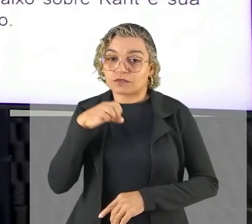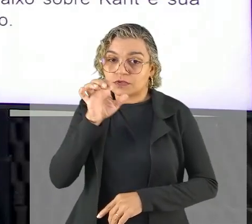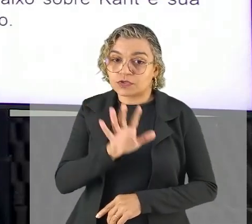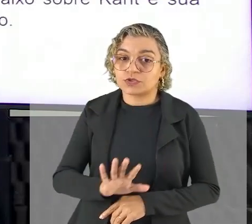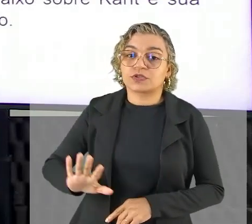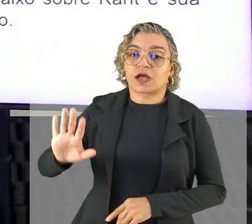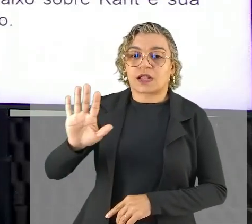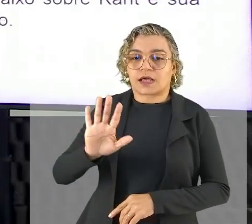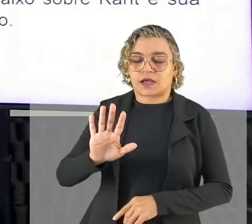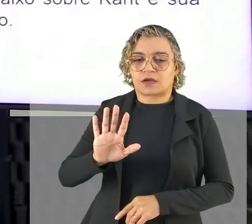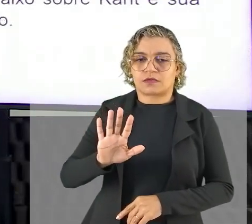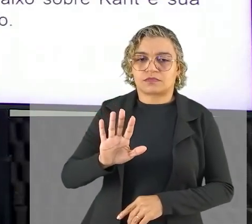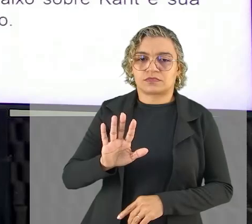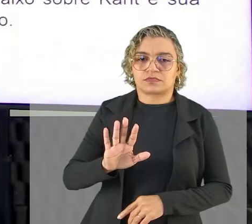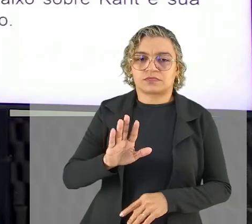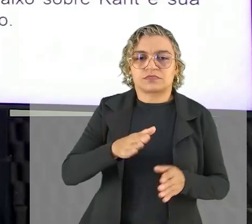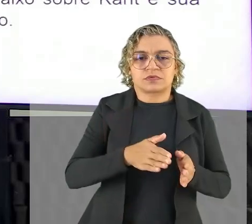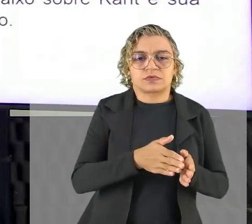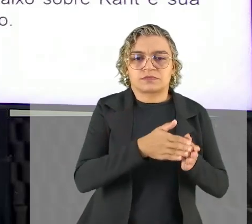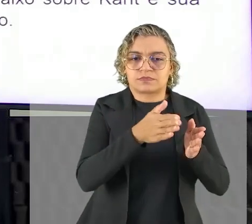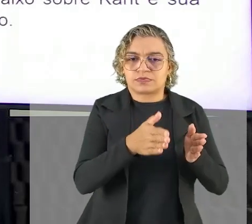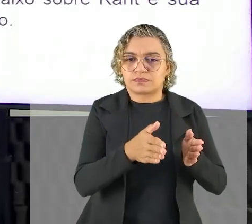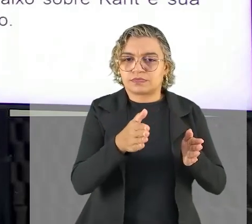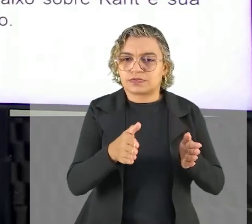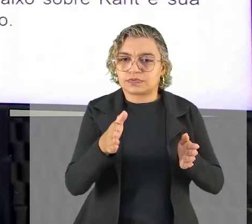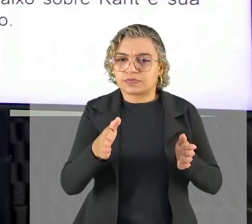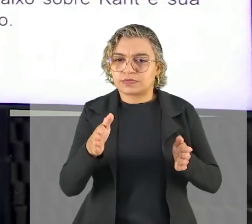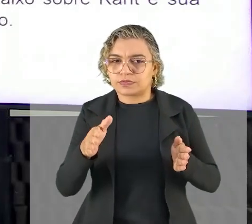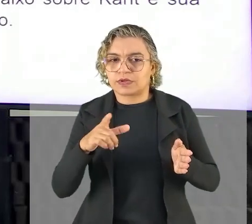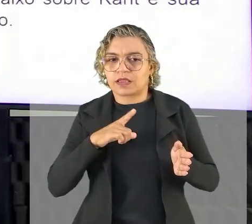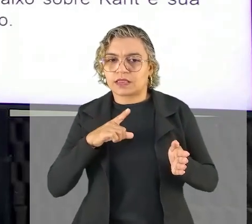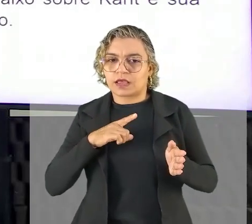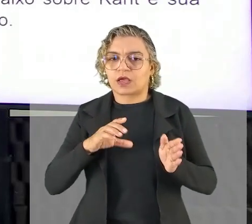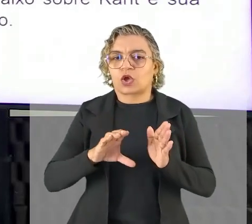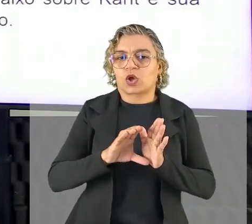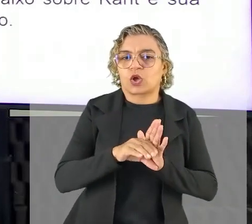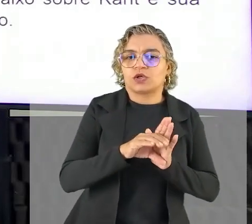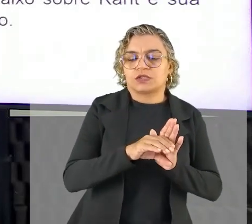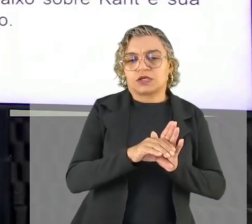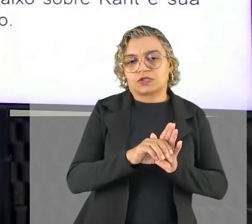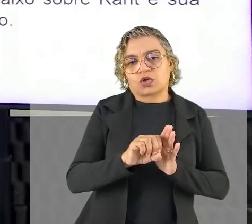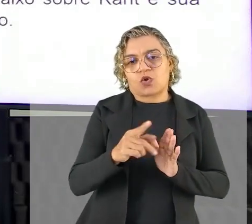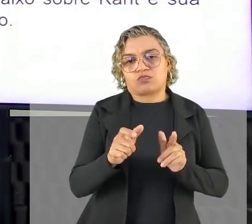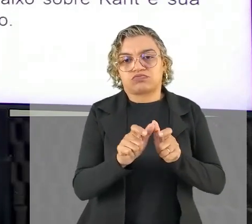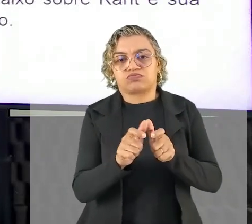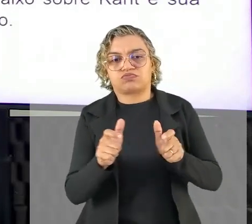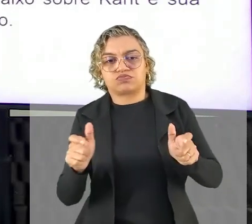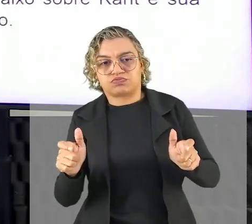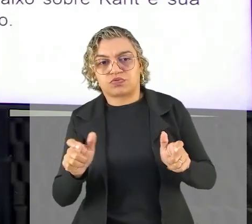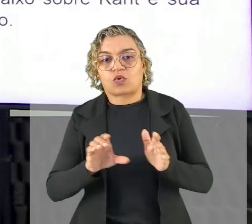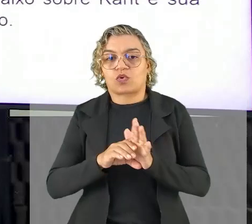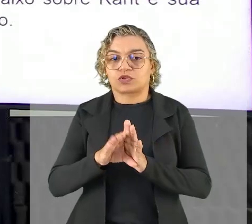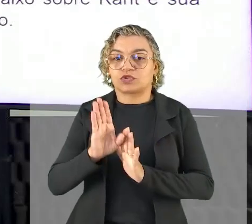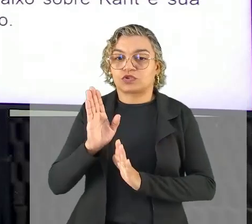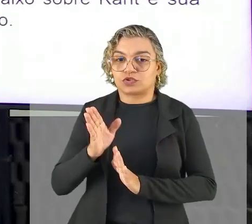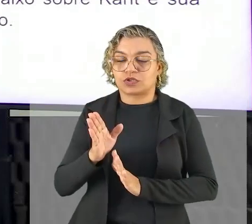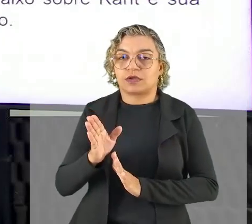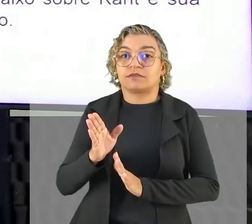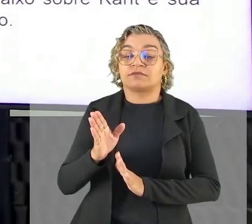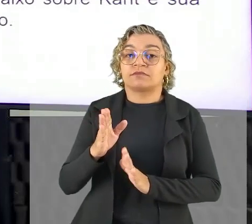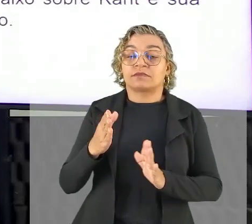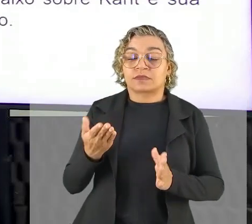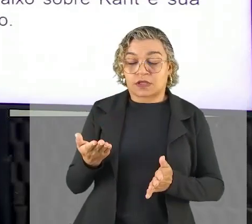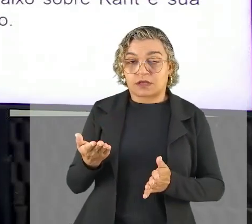geral, em cada tempo, produz conceitos ou amplia os já existentes, para que possamos